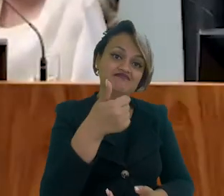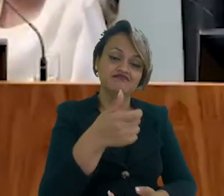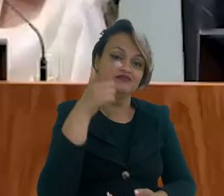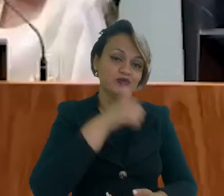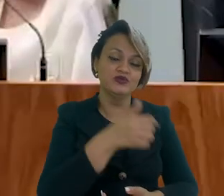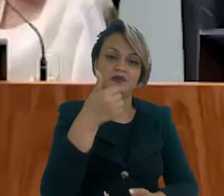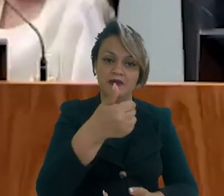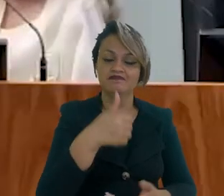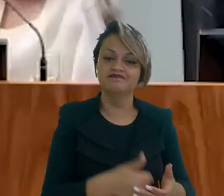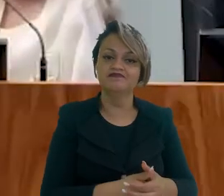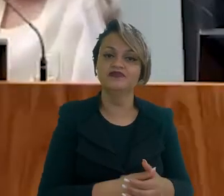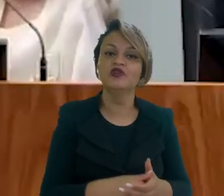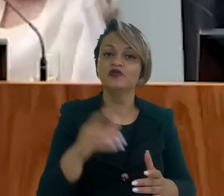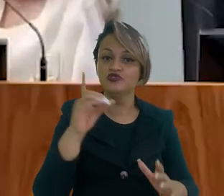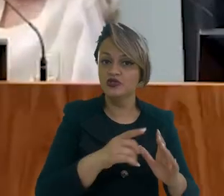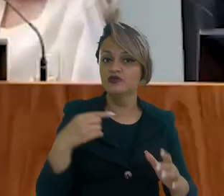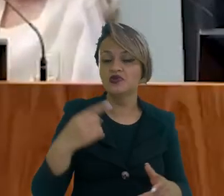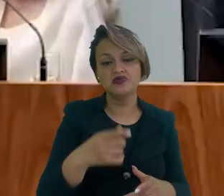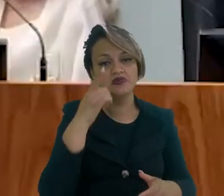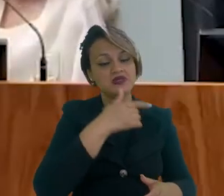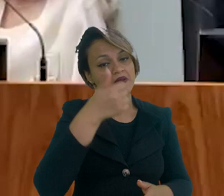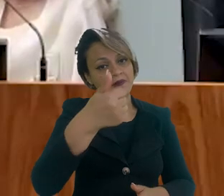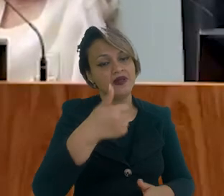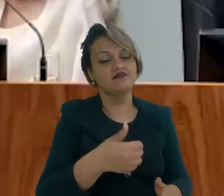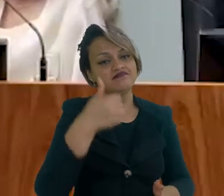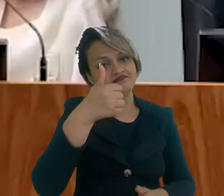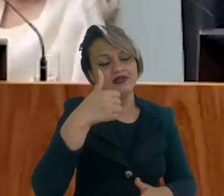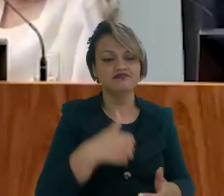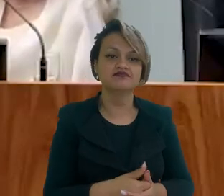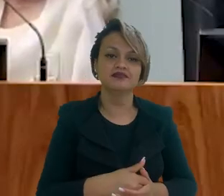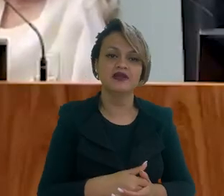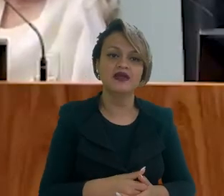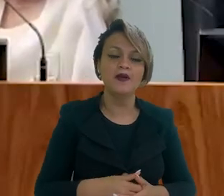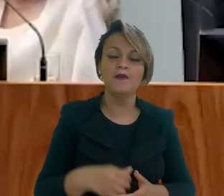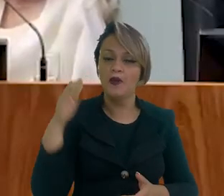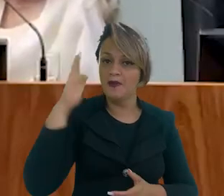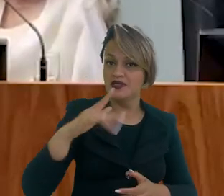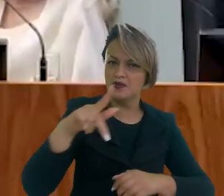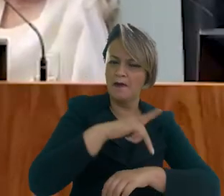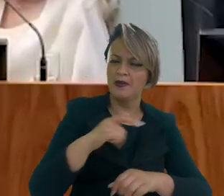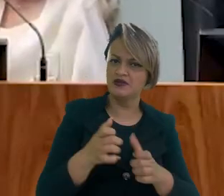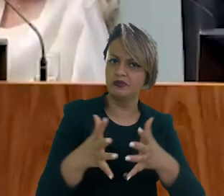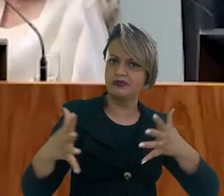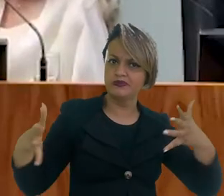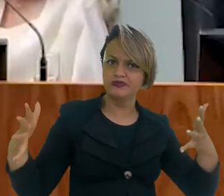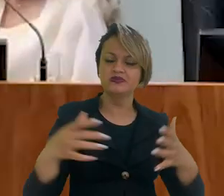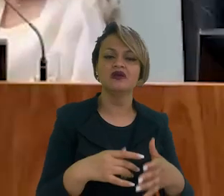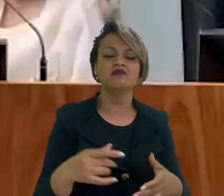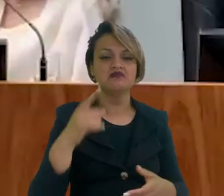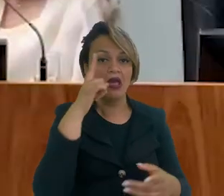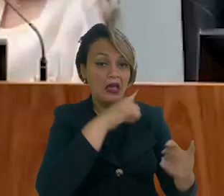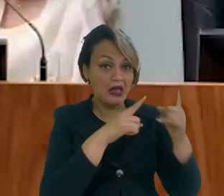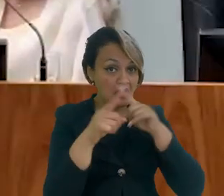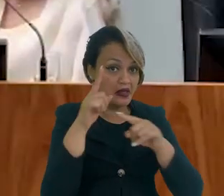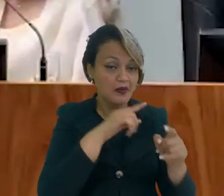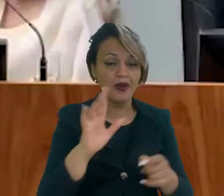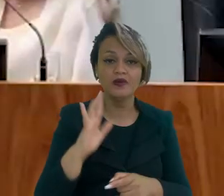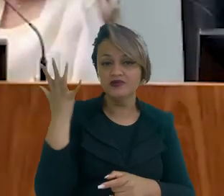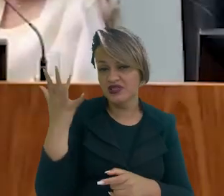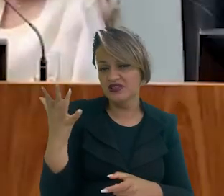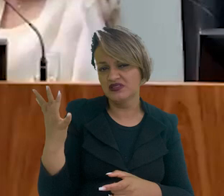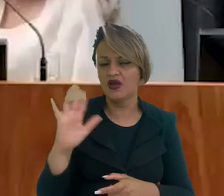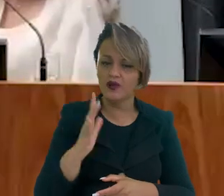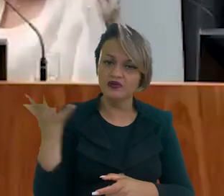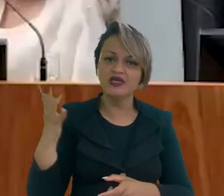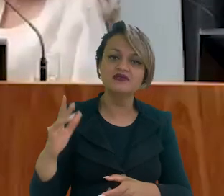porque funcionou funciona muito bem né assim é o nosso direito funciona sim nós temos um